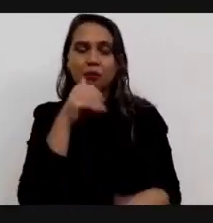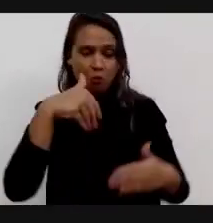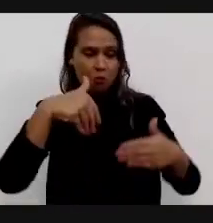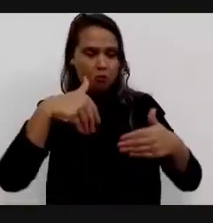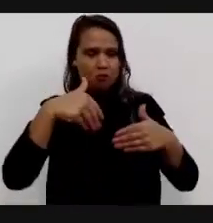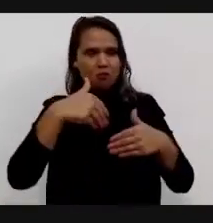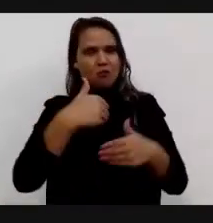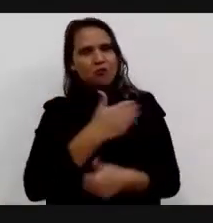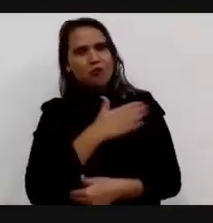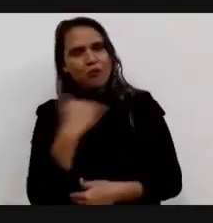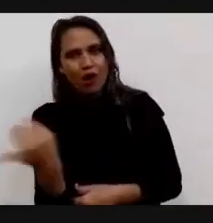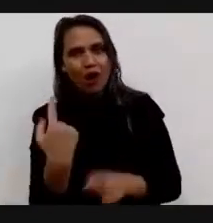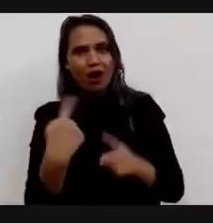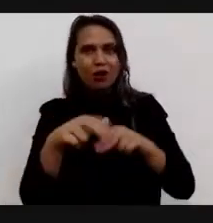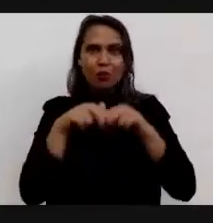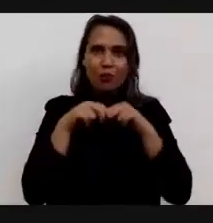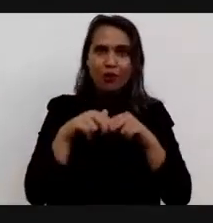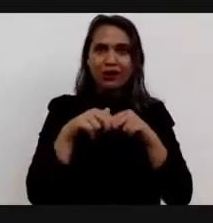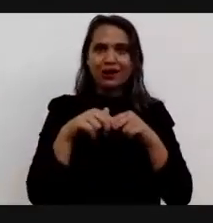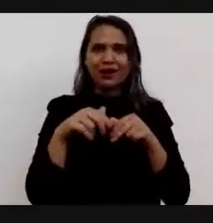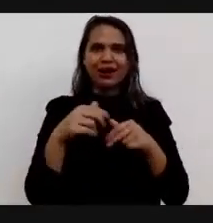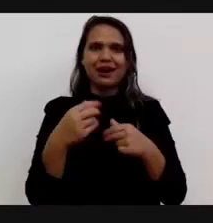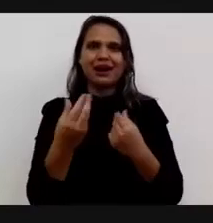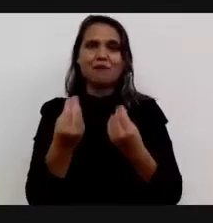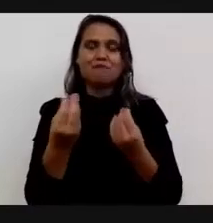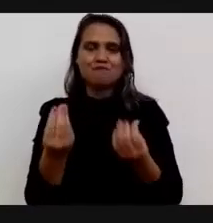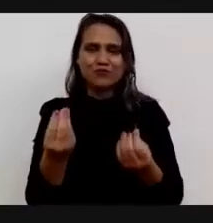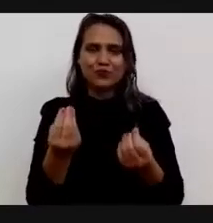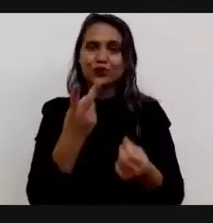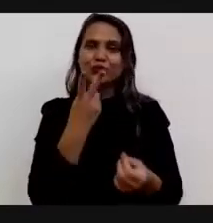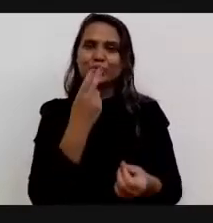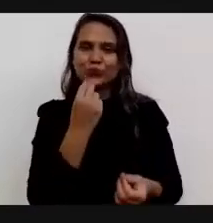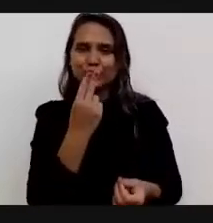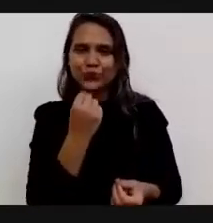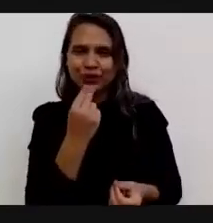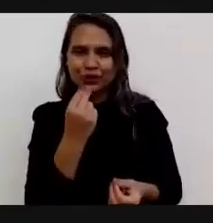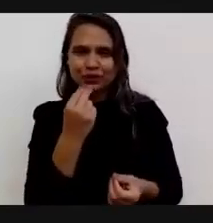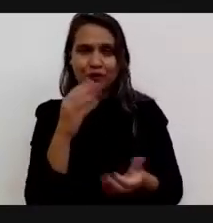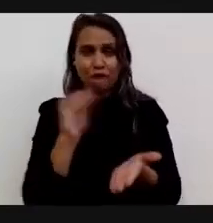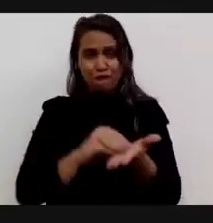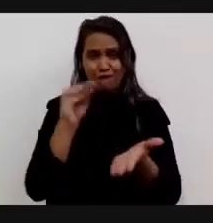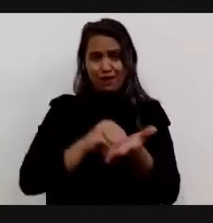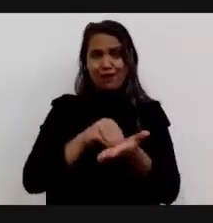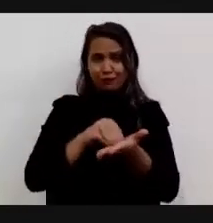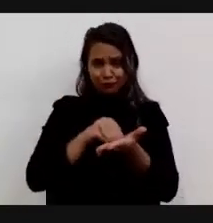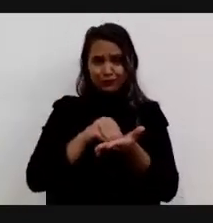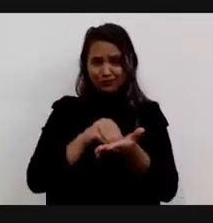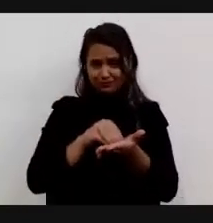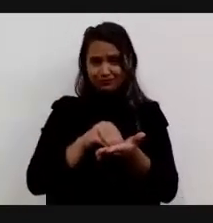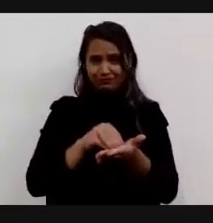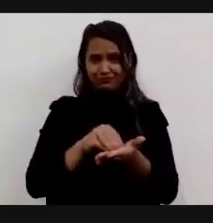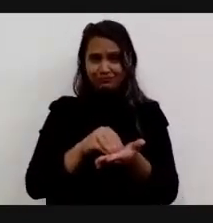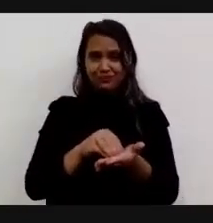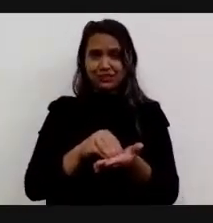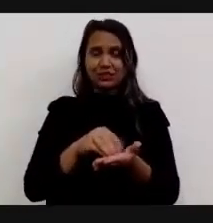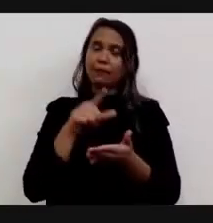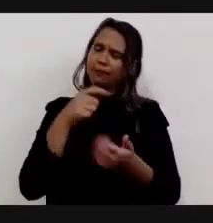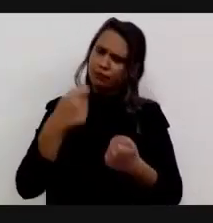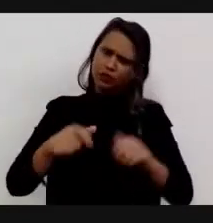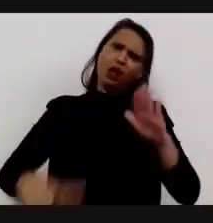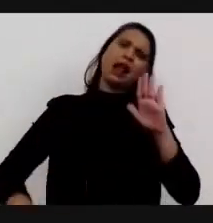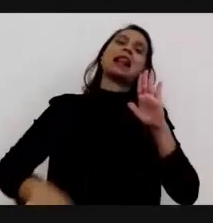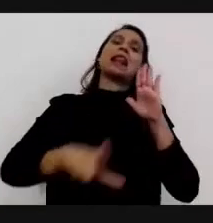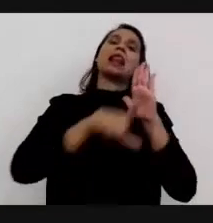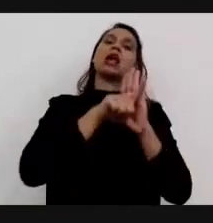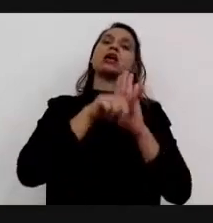em caráter provisório, inclusive eu acho que deveria ter, de repente, uma lei geral das